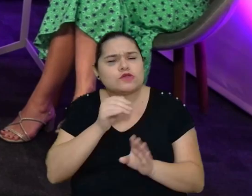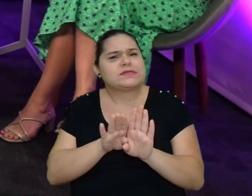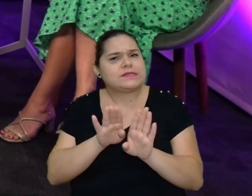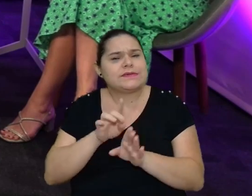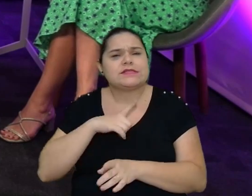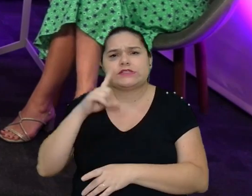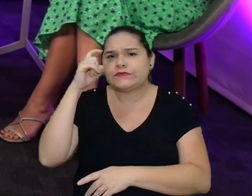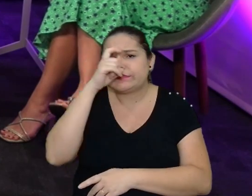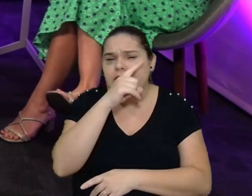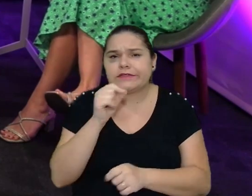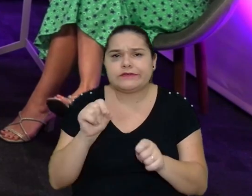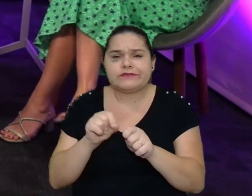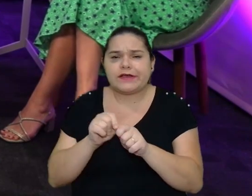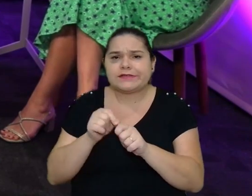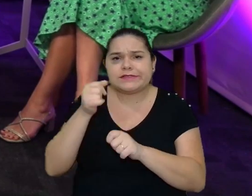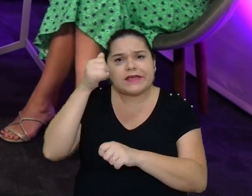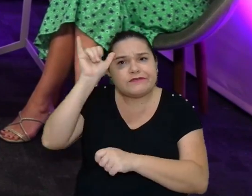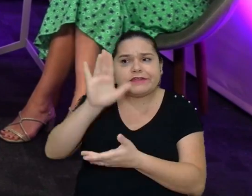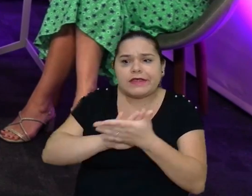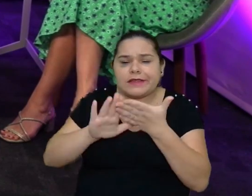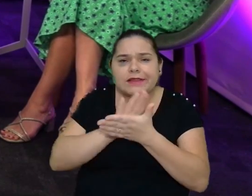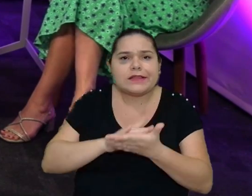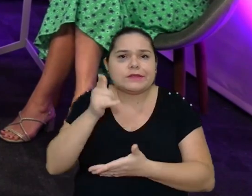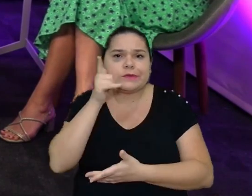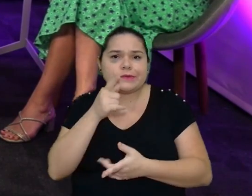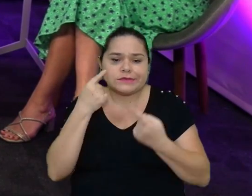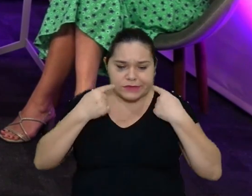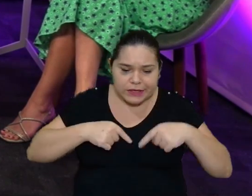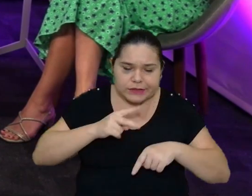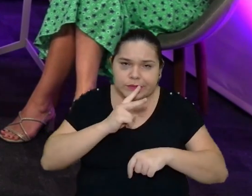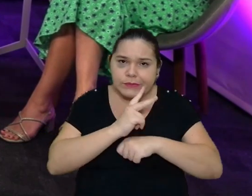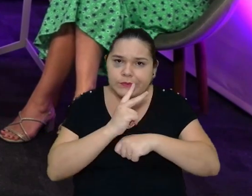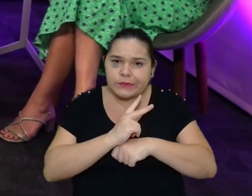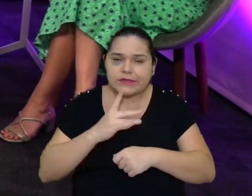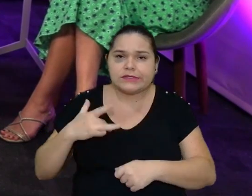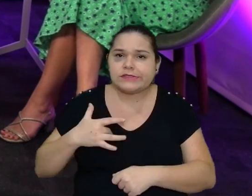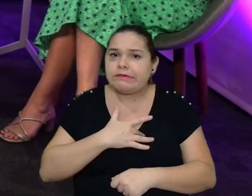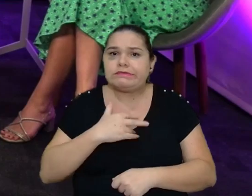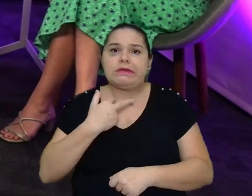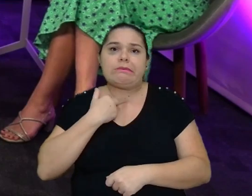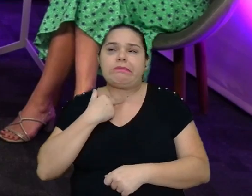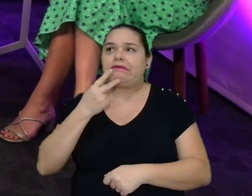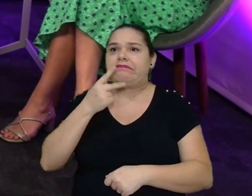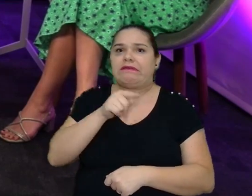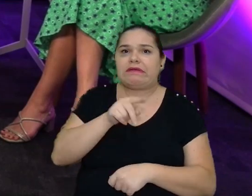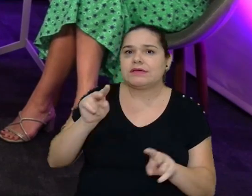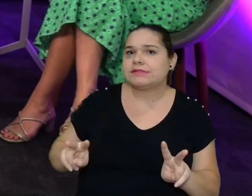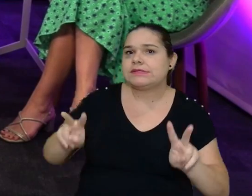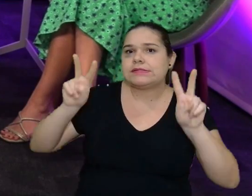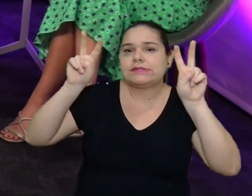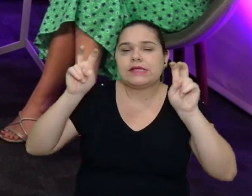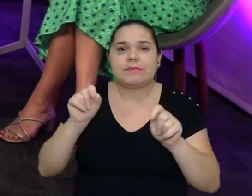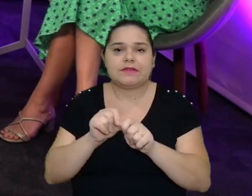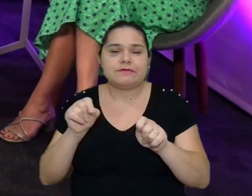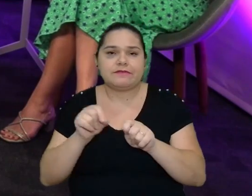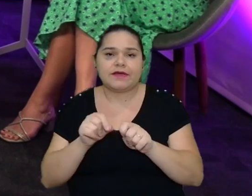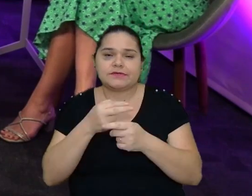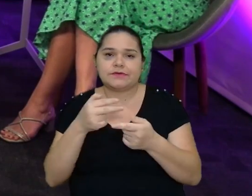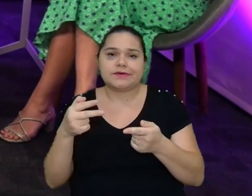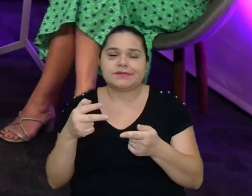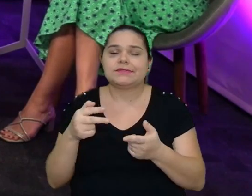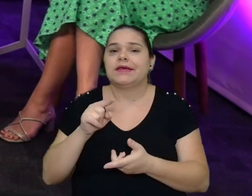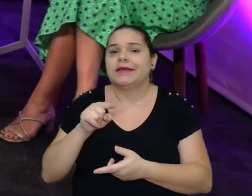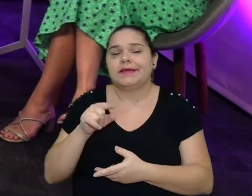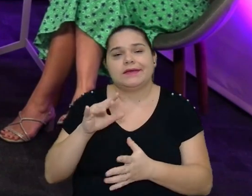prevenção, não tem esse tabu mesmo. Um tabu, claro. Não se fala sobre as coisas, não faz a prevenção. Acaba puxando tudo, né?